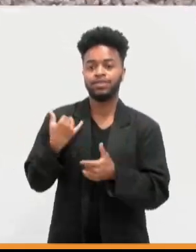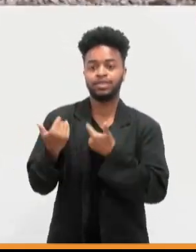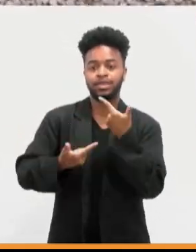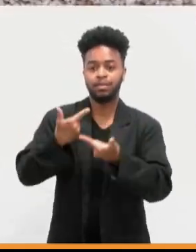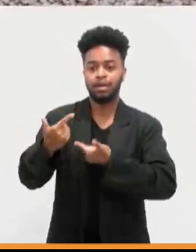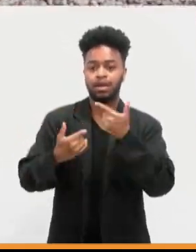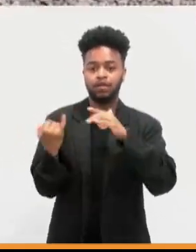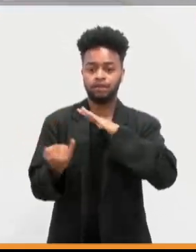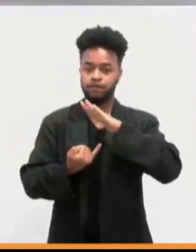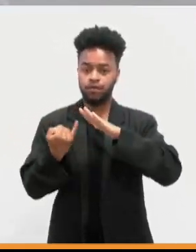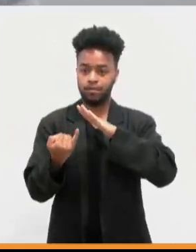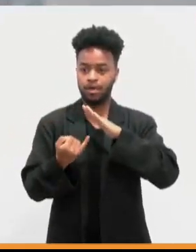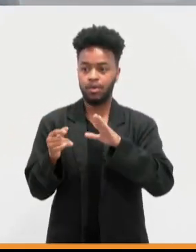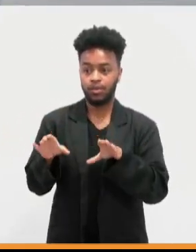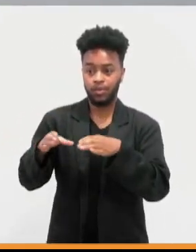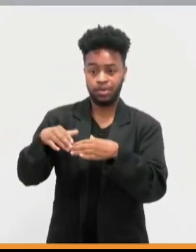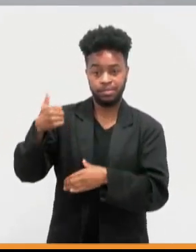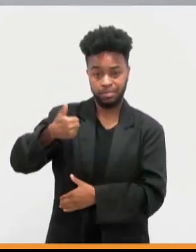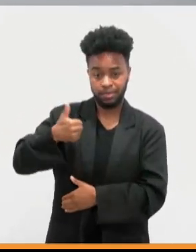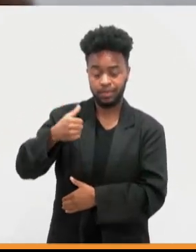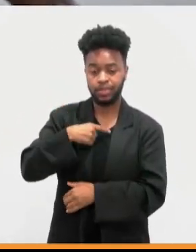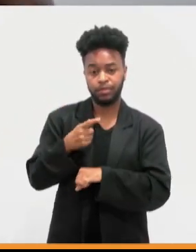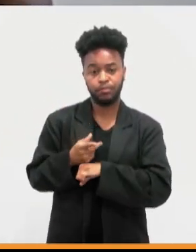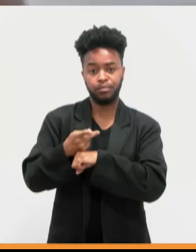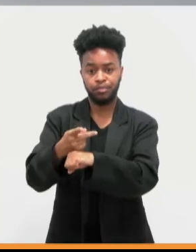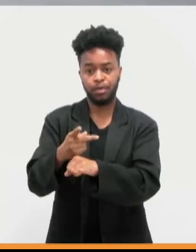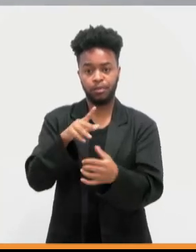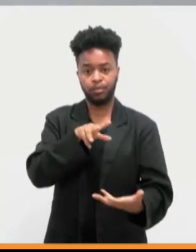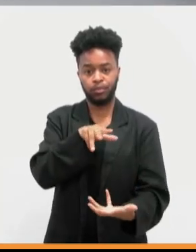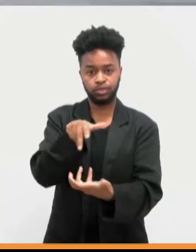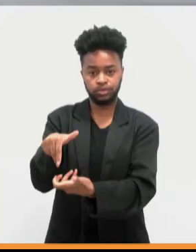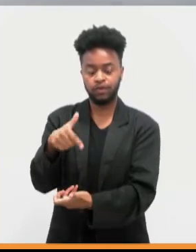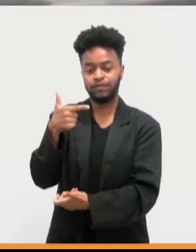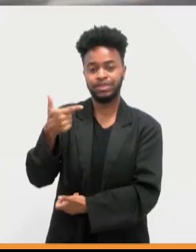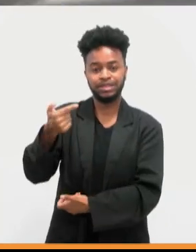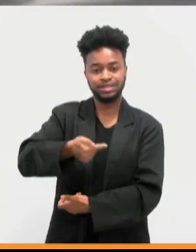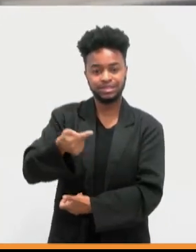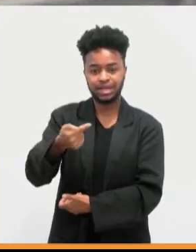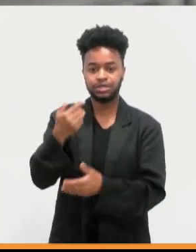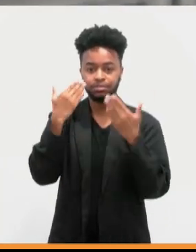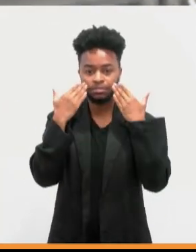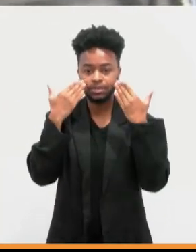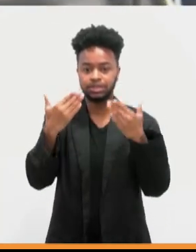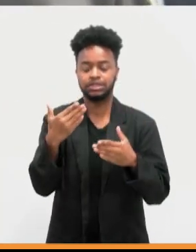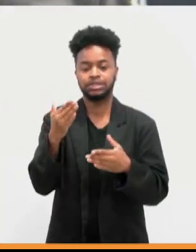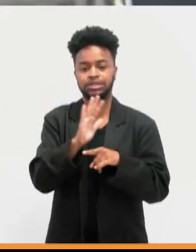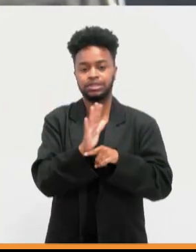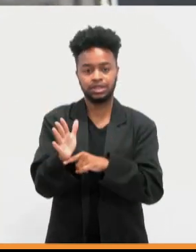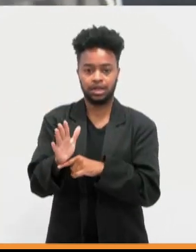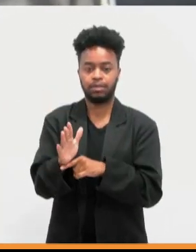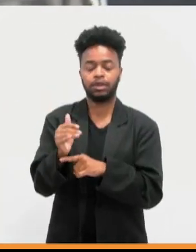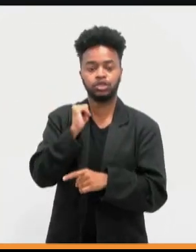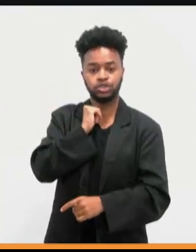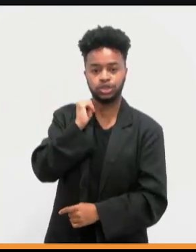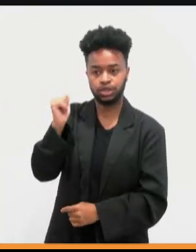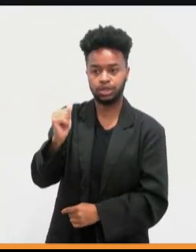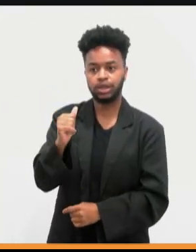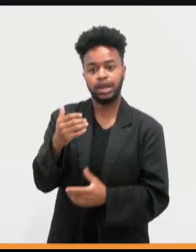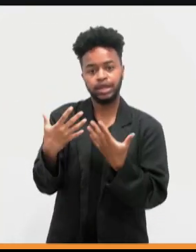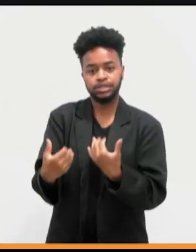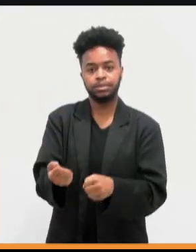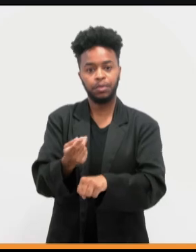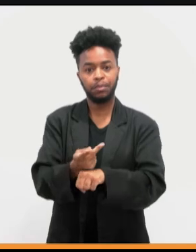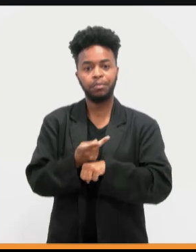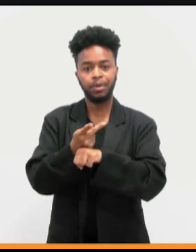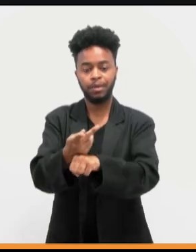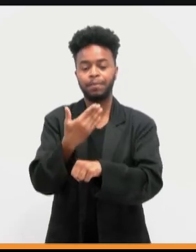informais. As primeiras teve sua premiere mundial na 27ª Mostra de Cinema de Tiradentes, levando o prêmio de melhor